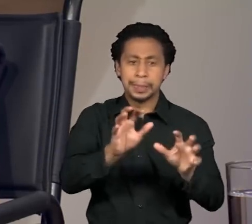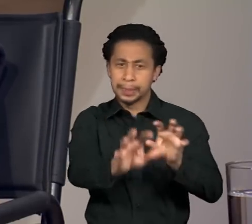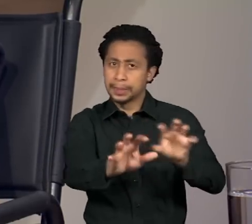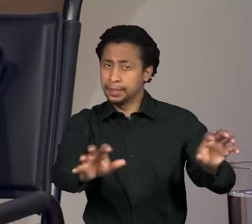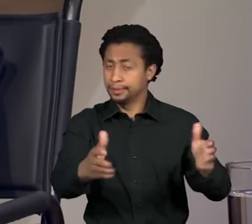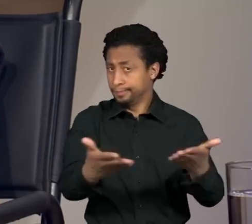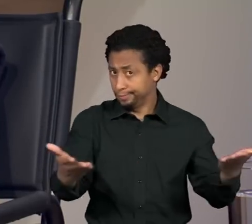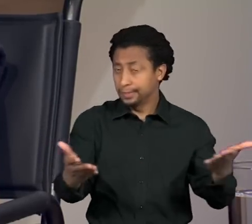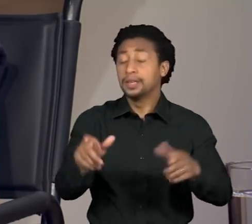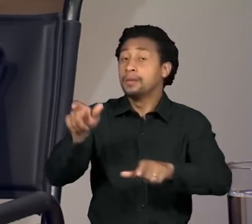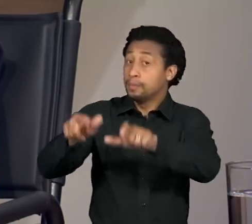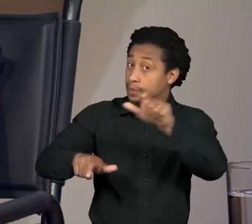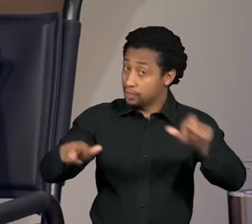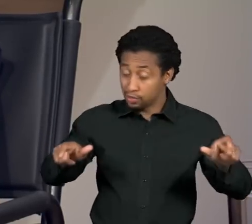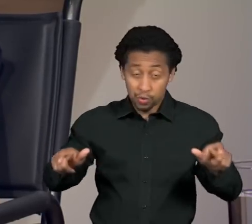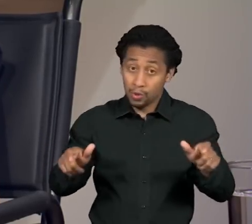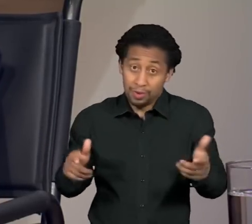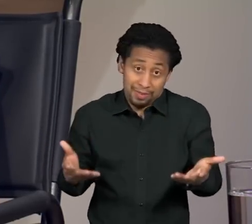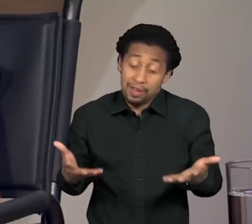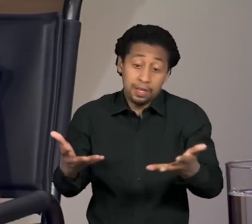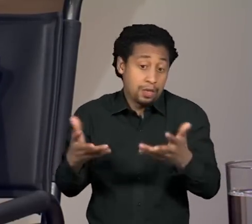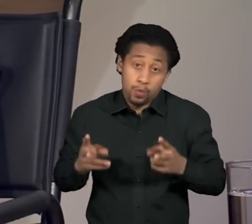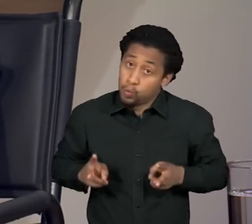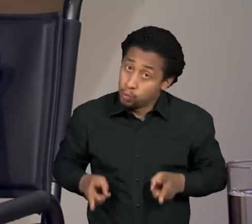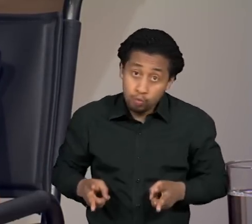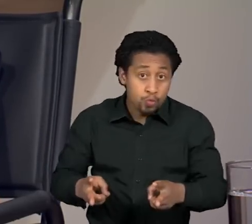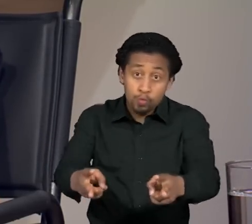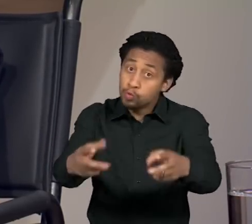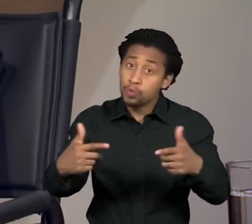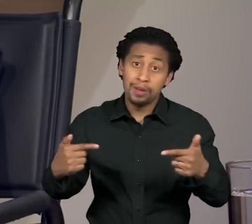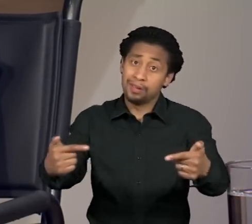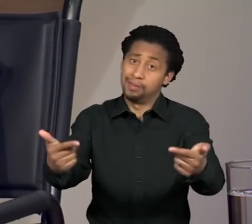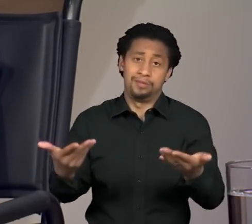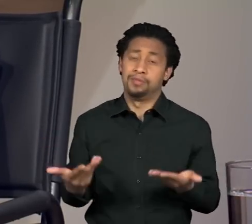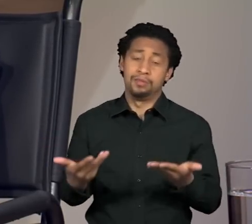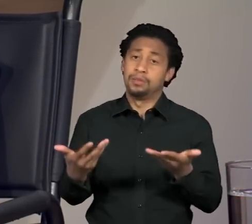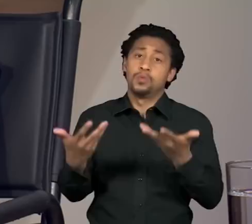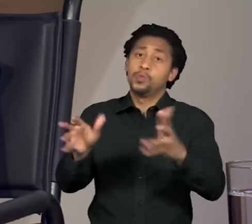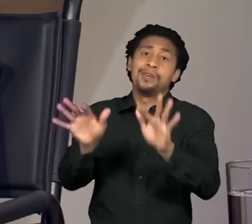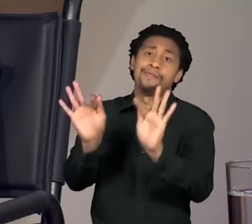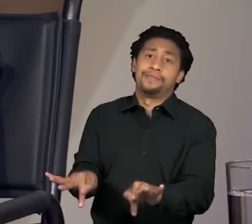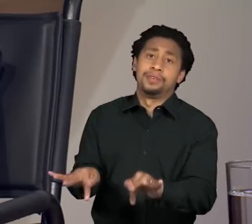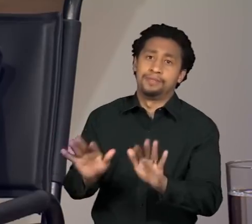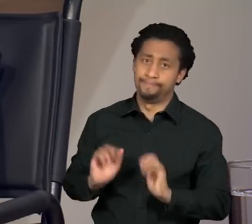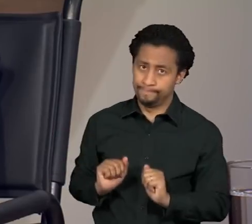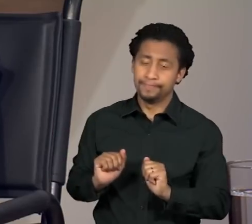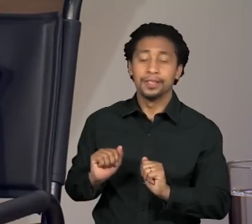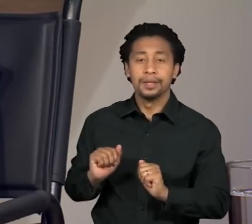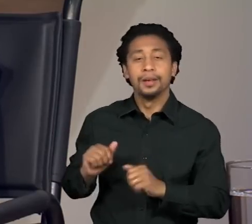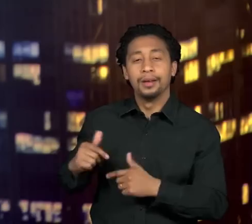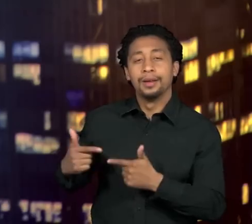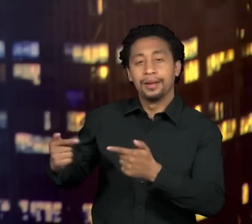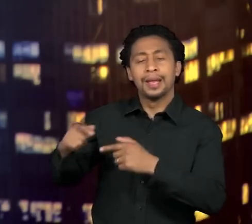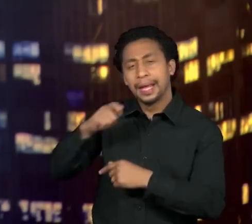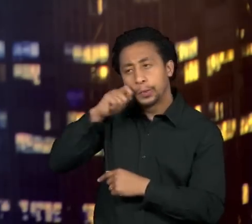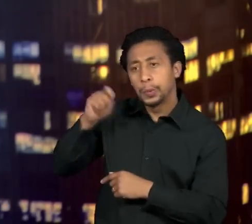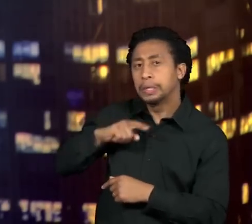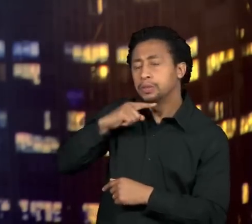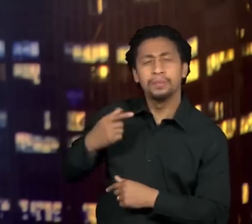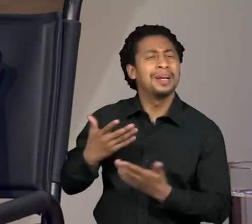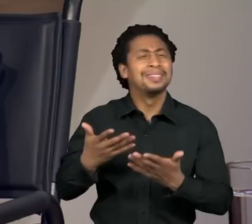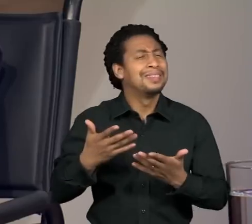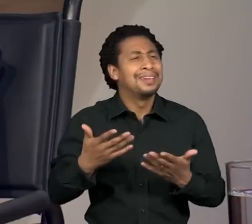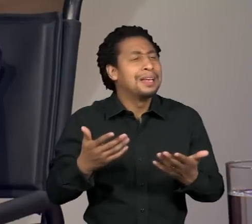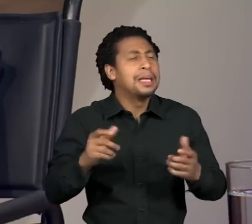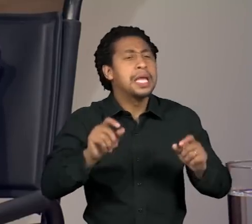não desejam que esse conflito tenha um fim, ele quer se prolongar. A gente tem falado muito que a guerra da Ucrânia, ela seria uma pra guerra... Para quem interessa esse prolongamento,